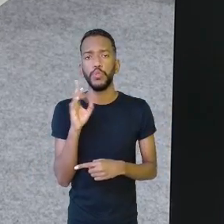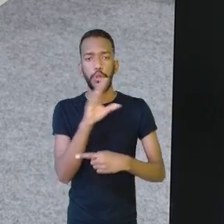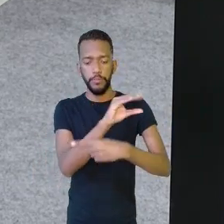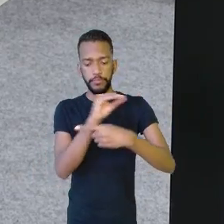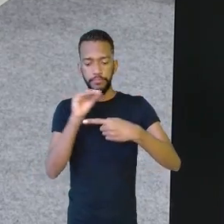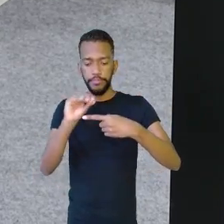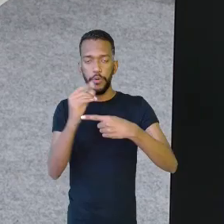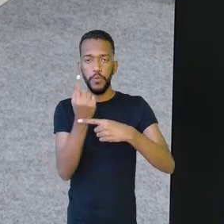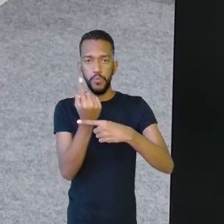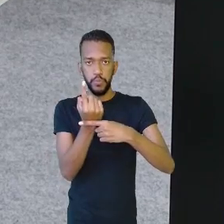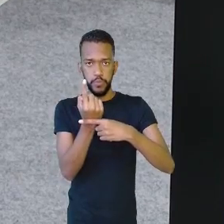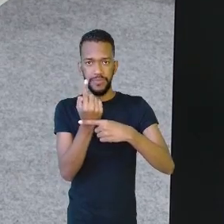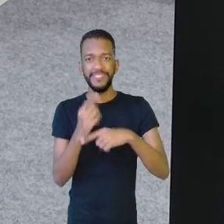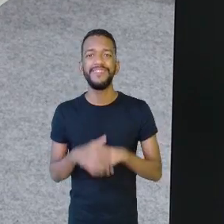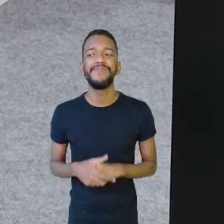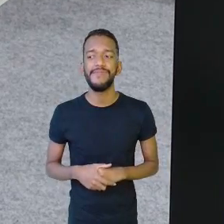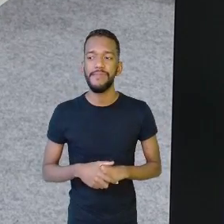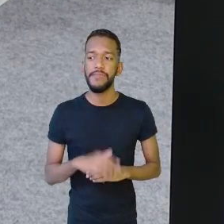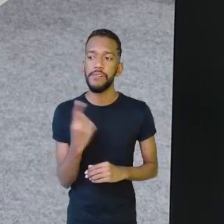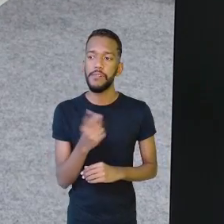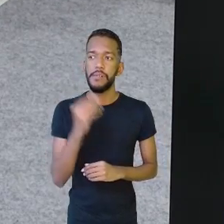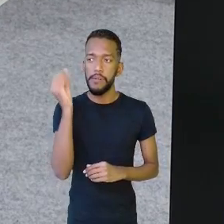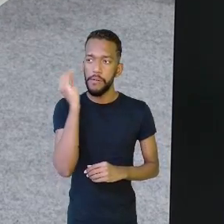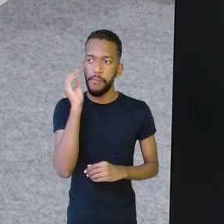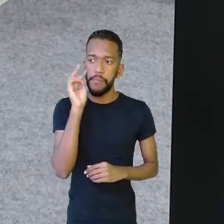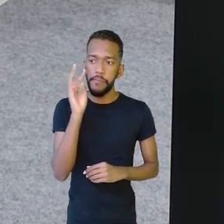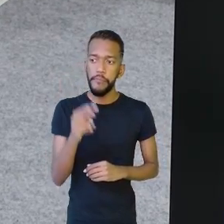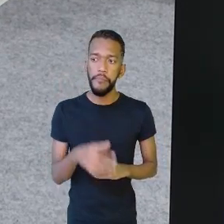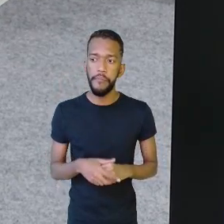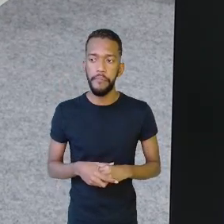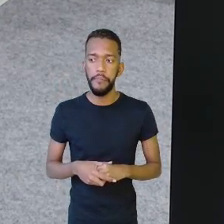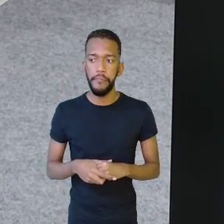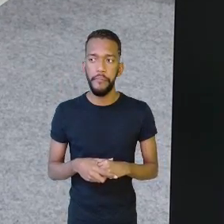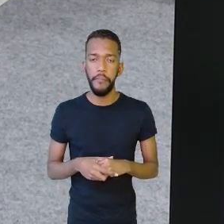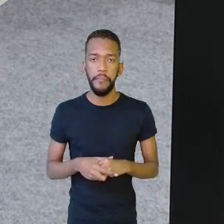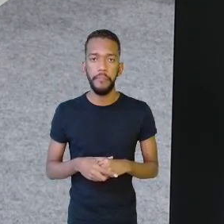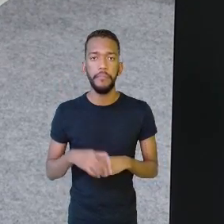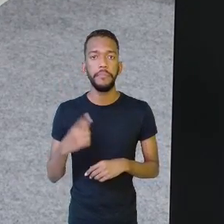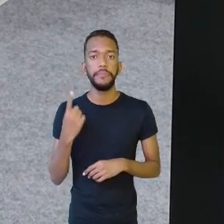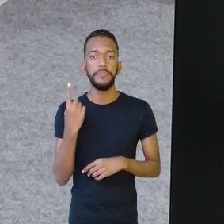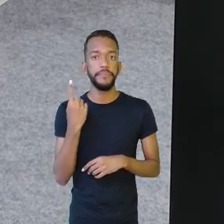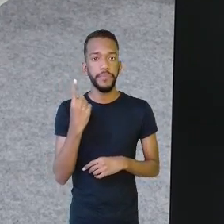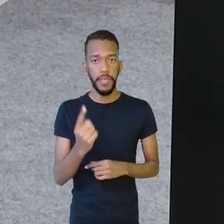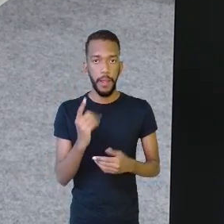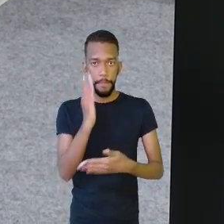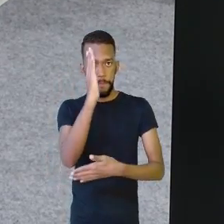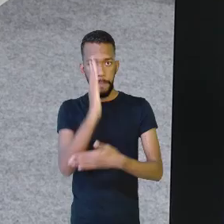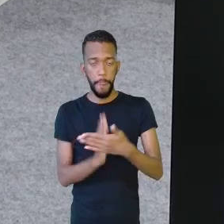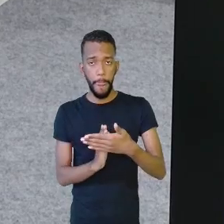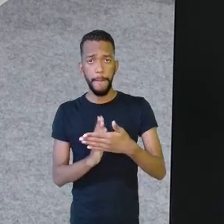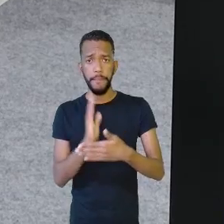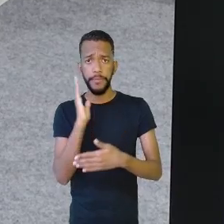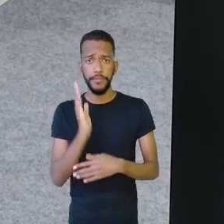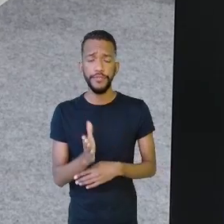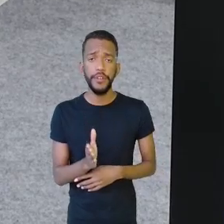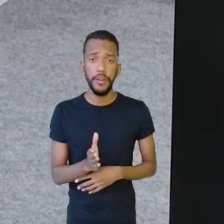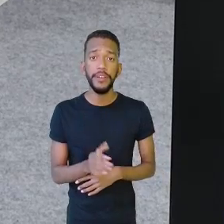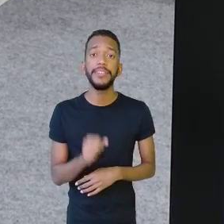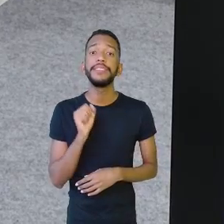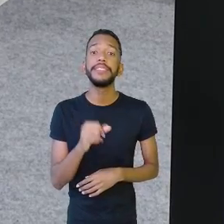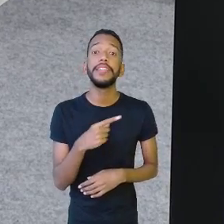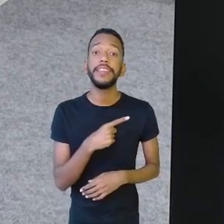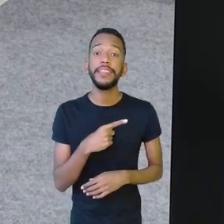ó. Aí a gente lê assim, ó. 1 não foi a metade da barra. Quando eu tenho